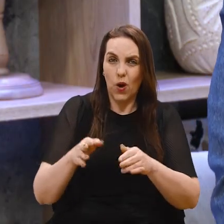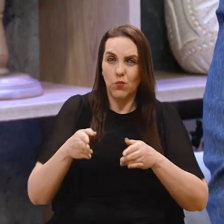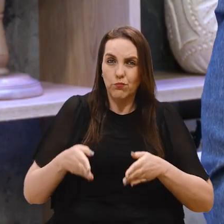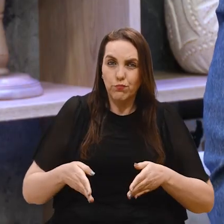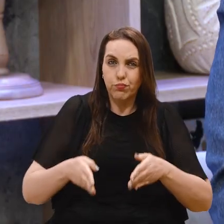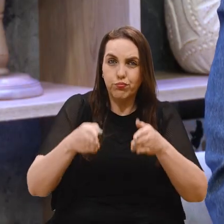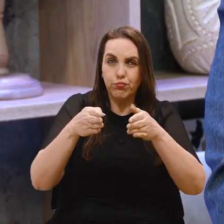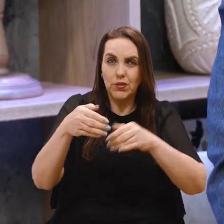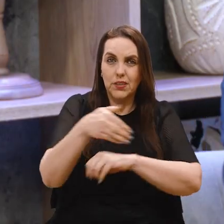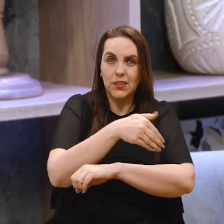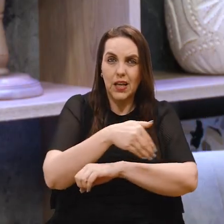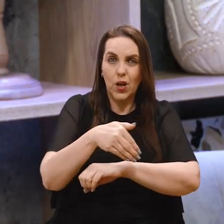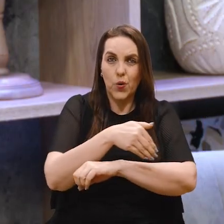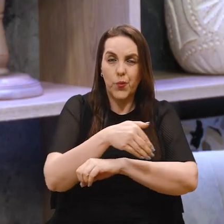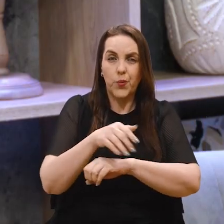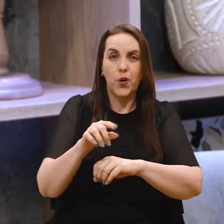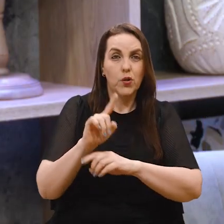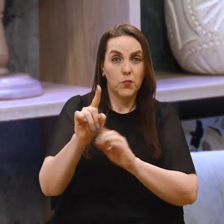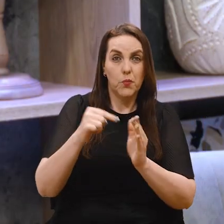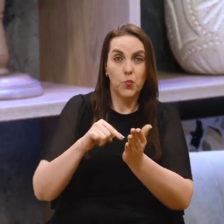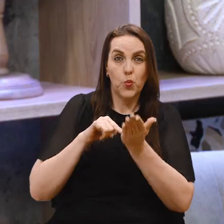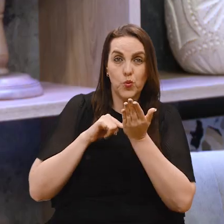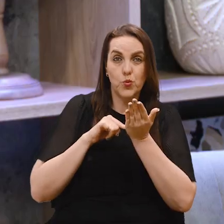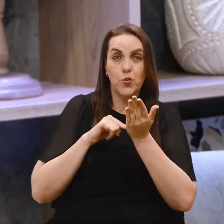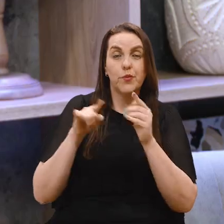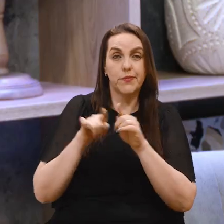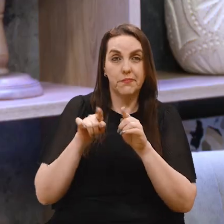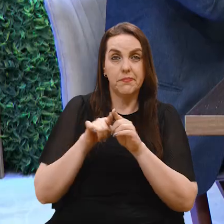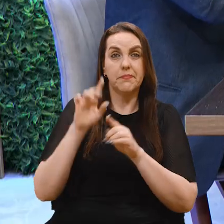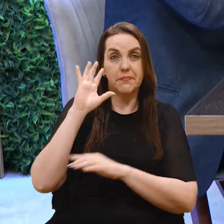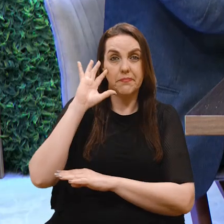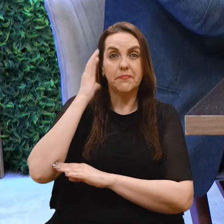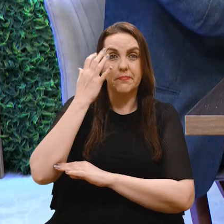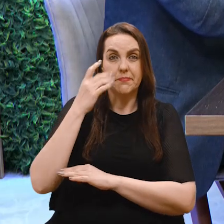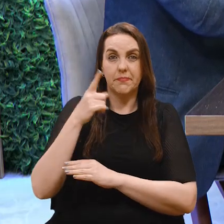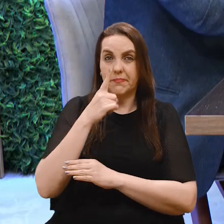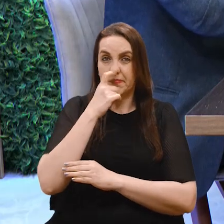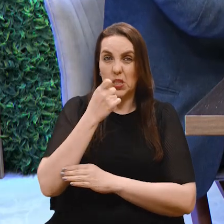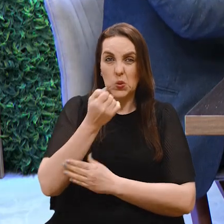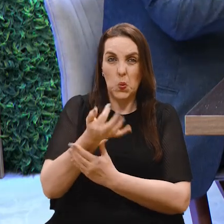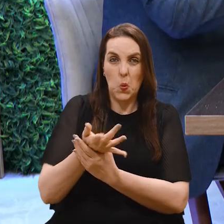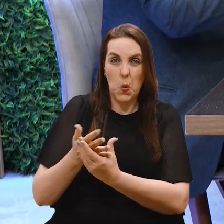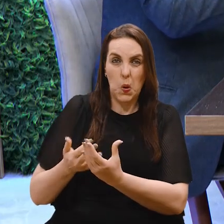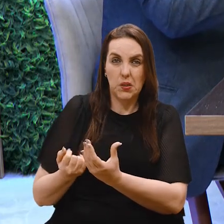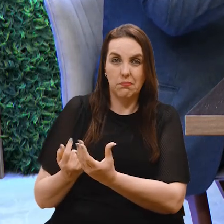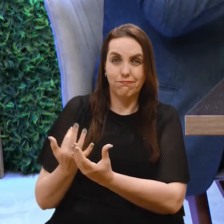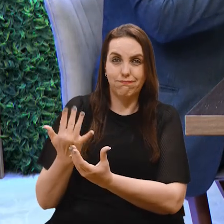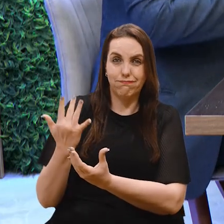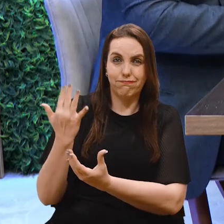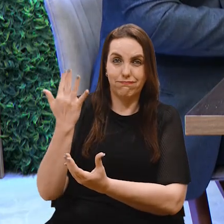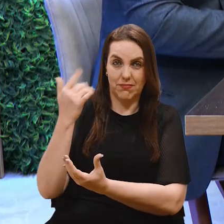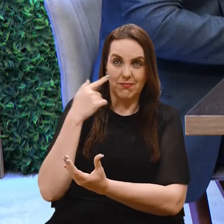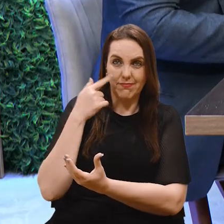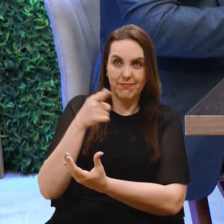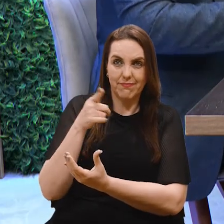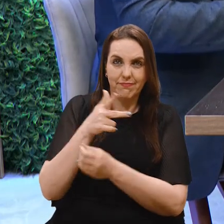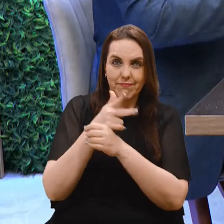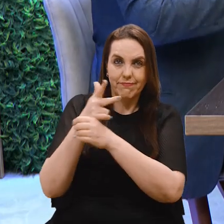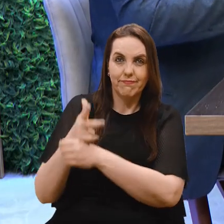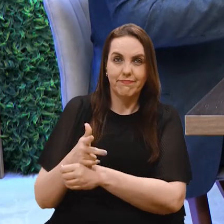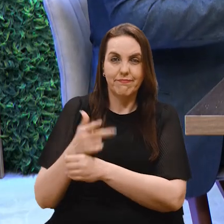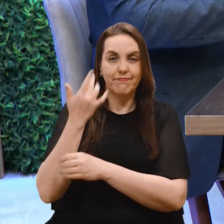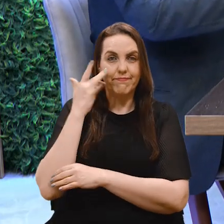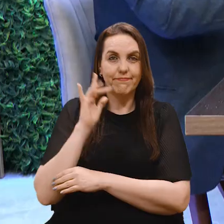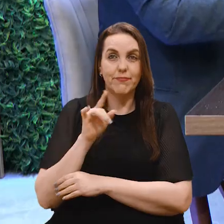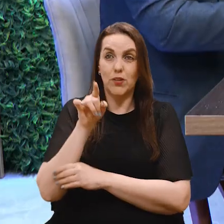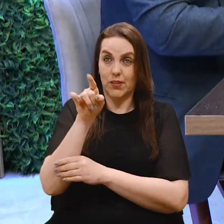também, tu nos mostraste uma situação de esgoto a céu aberto também, né? Não sei se a gente captou no VT, mas eu